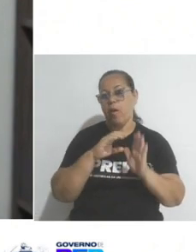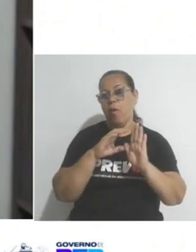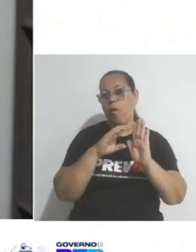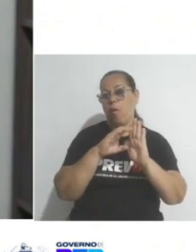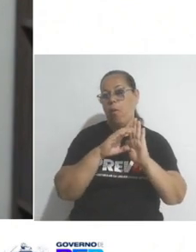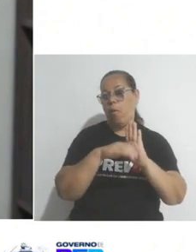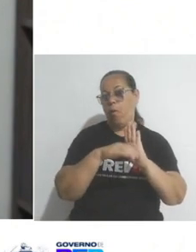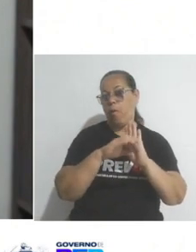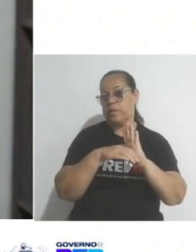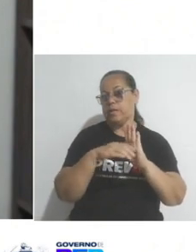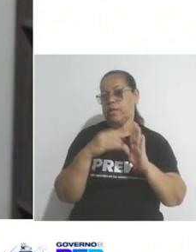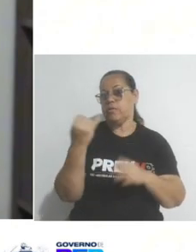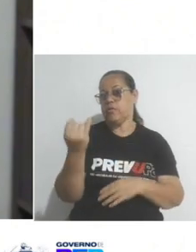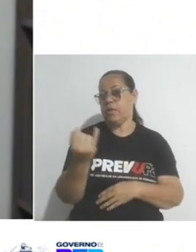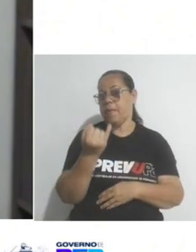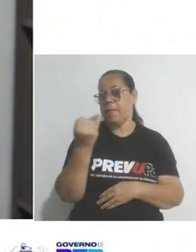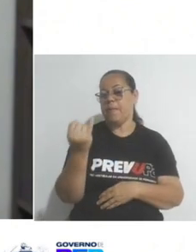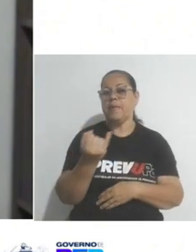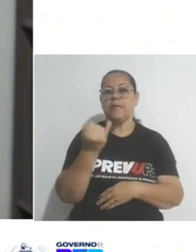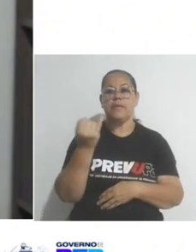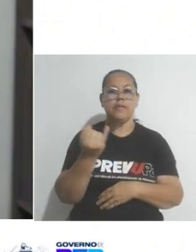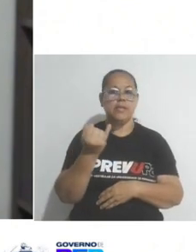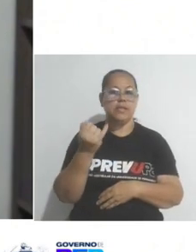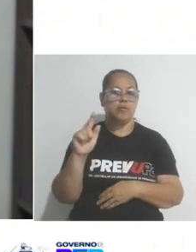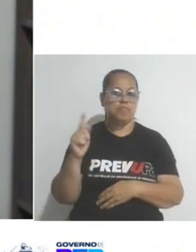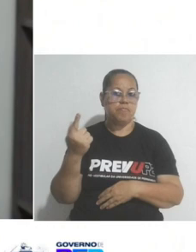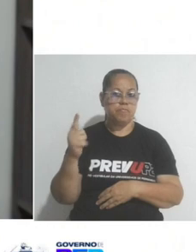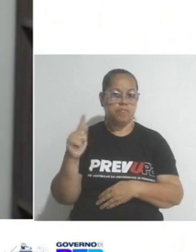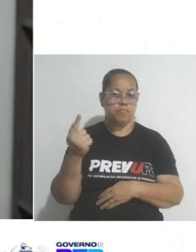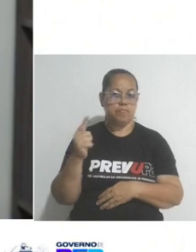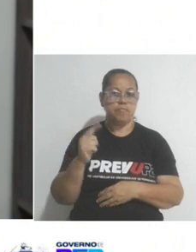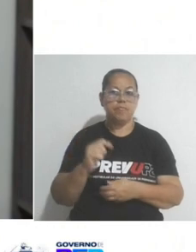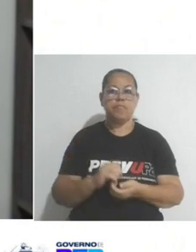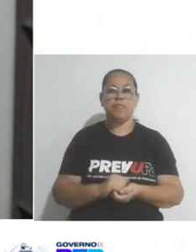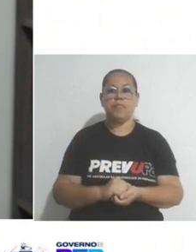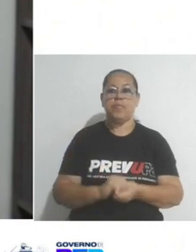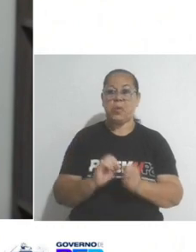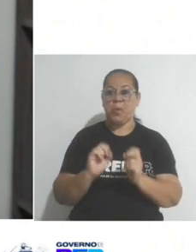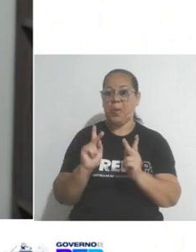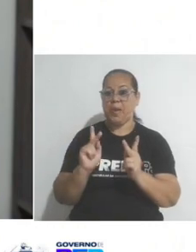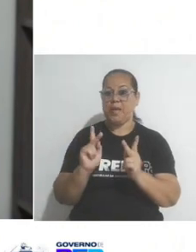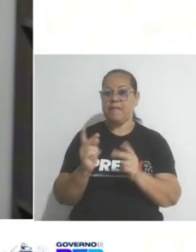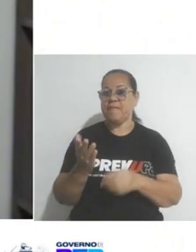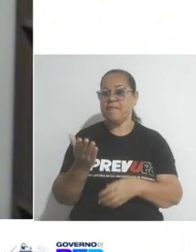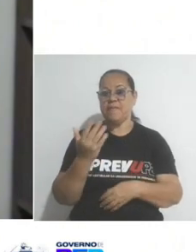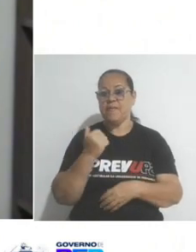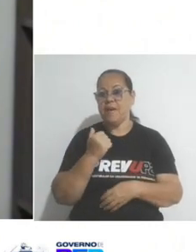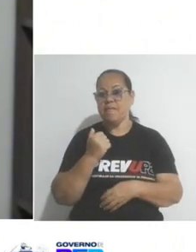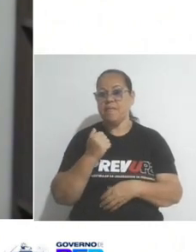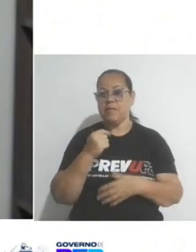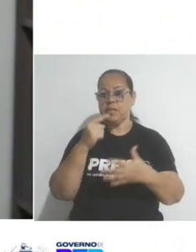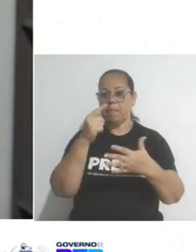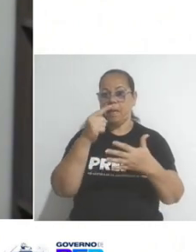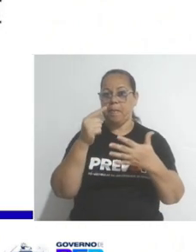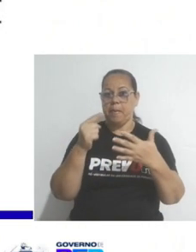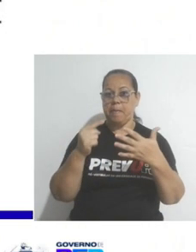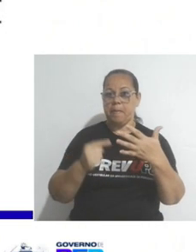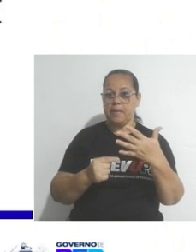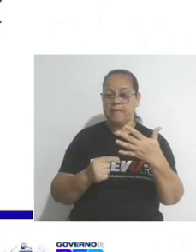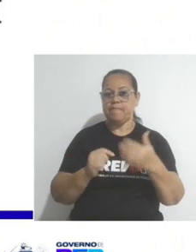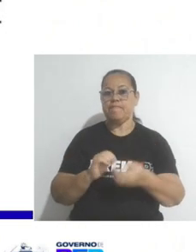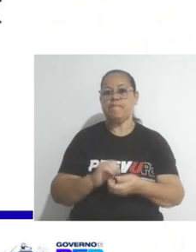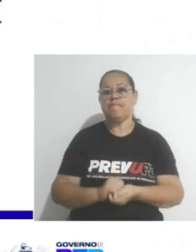elementares da nossa ciência geográfica Tá bom? Vamos às opções dessa questão